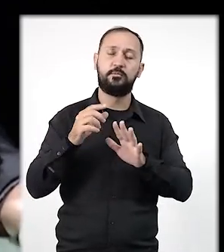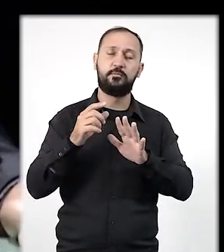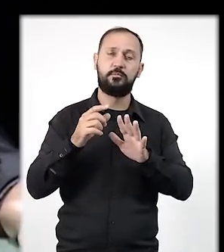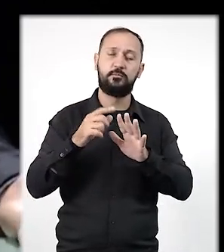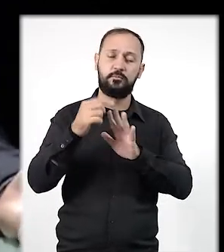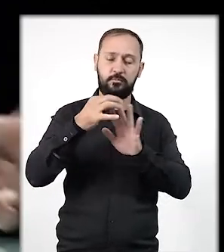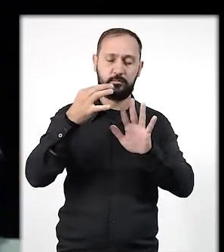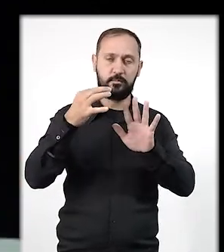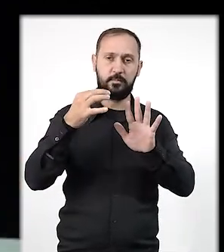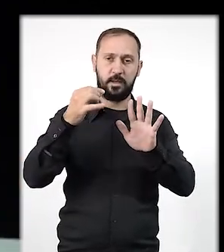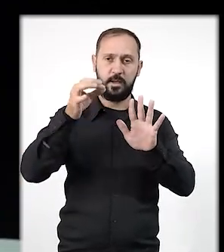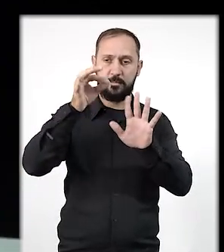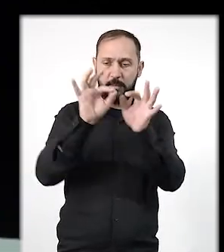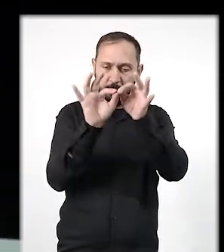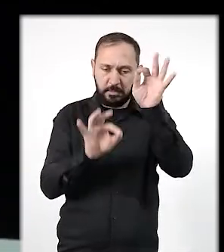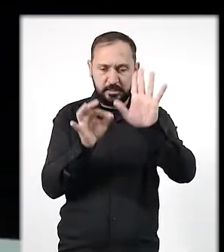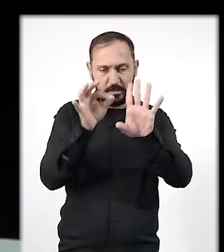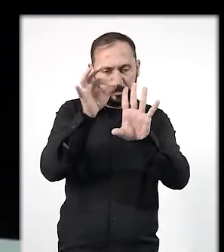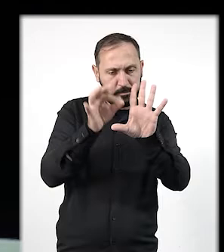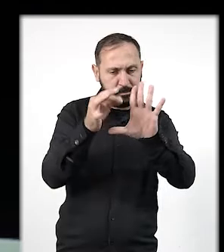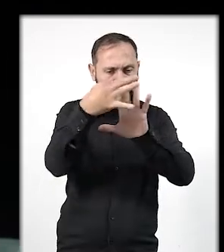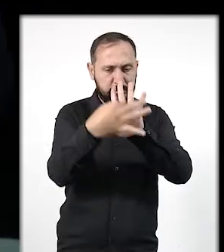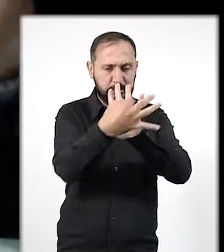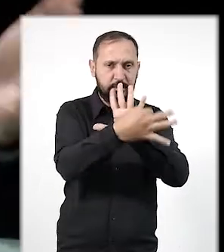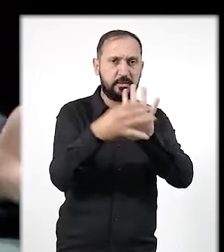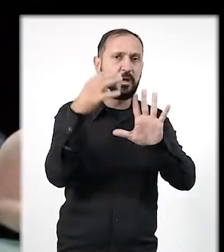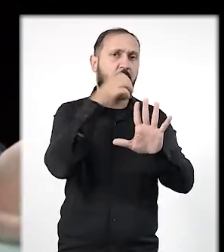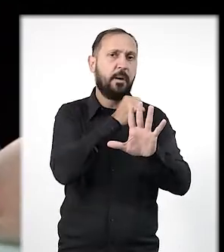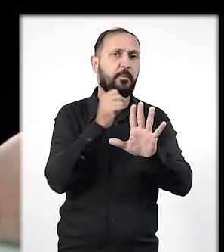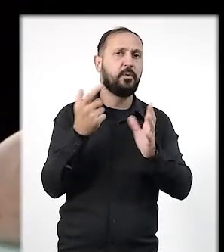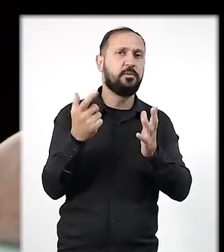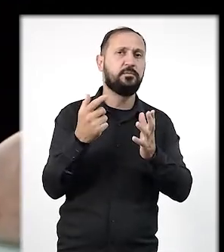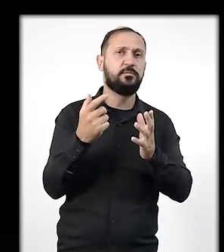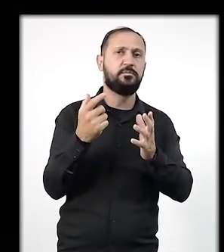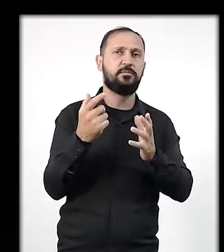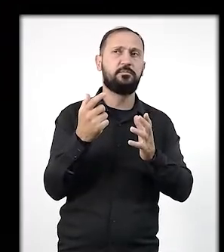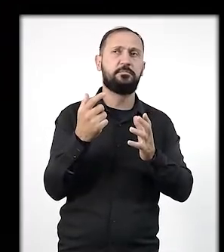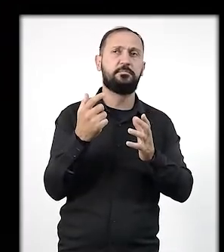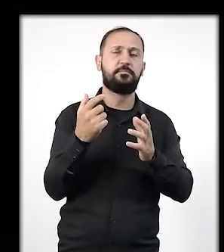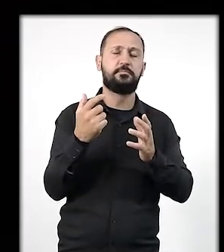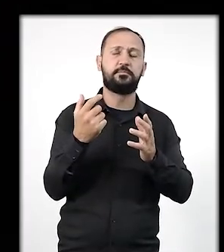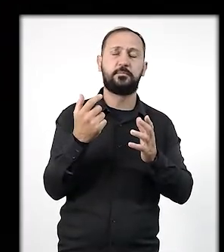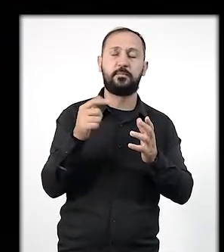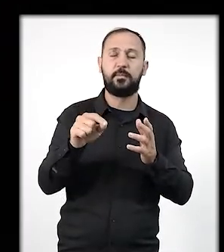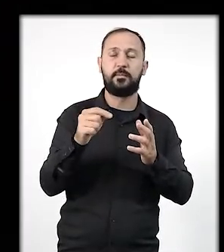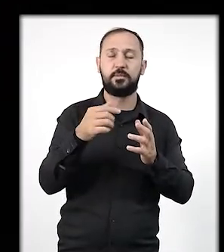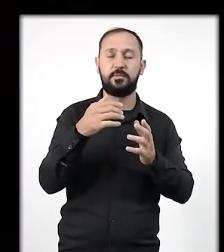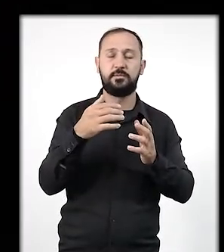medição desses ossos, para que seja mais rápido, menos